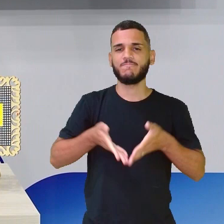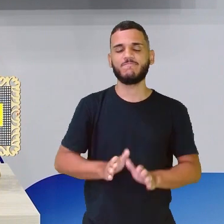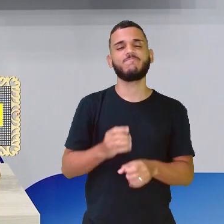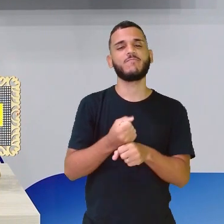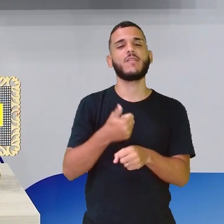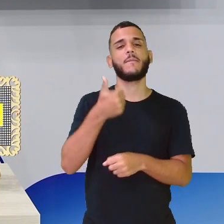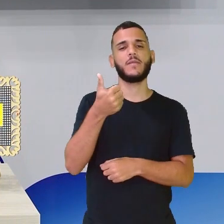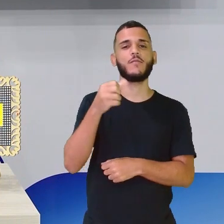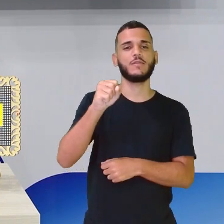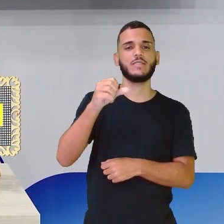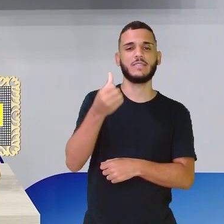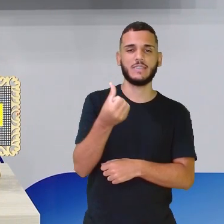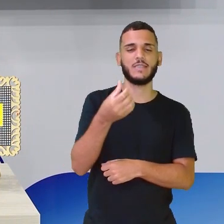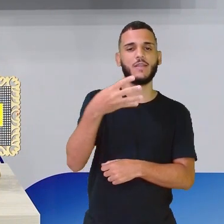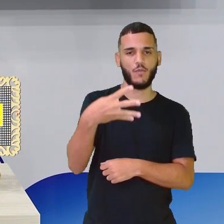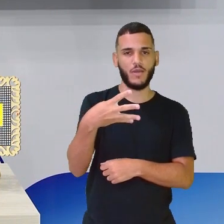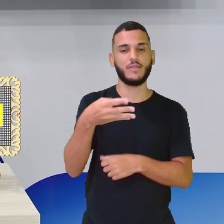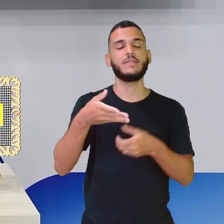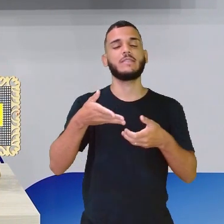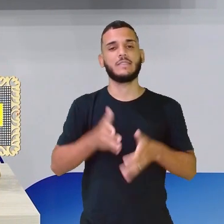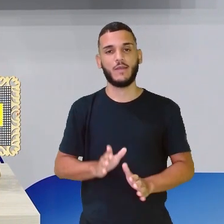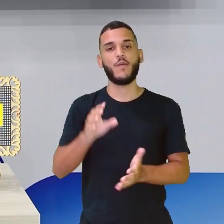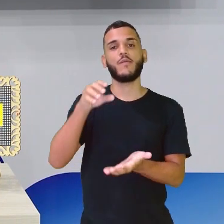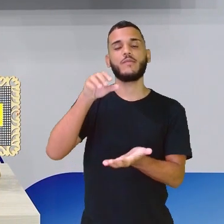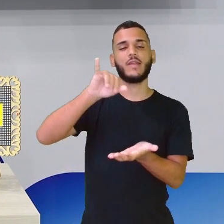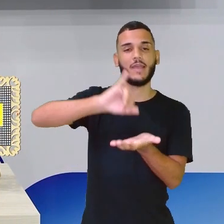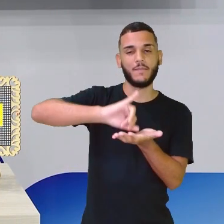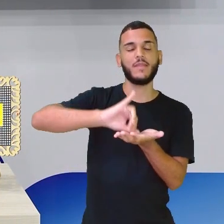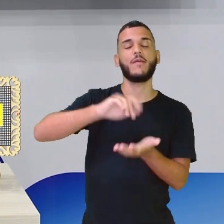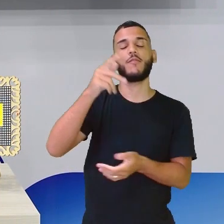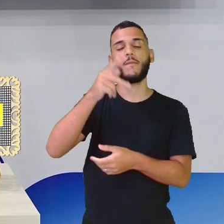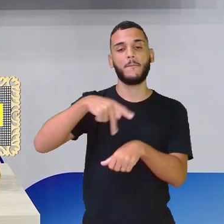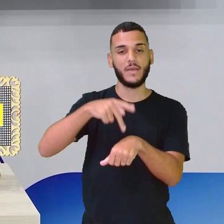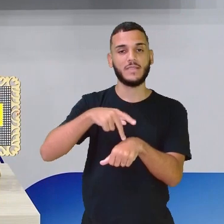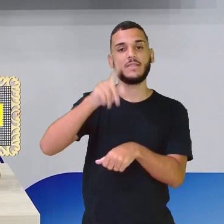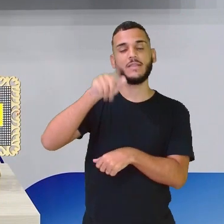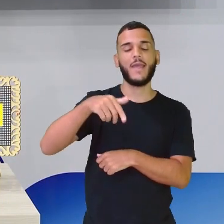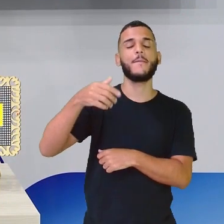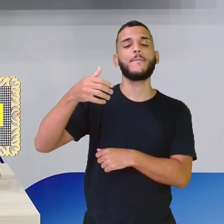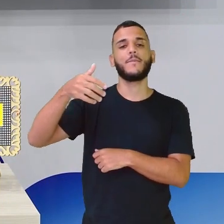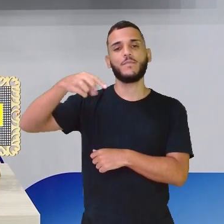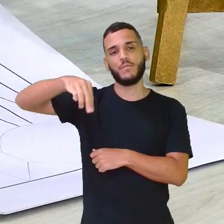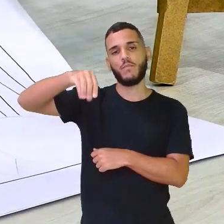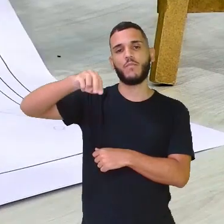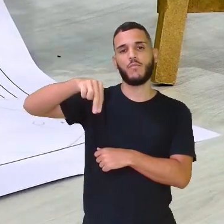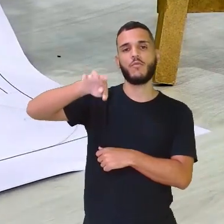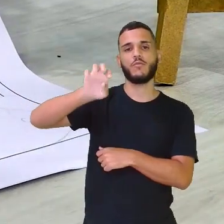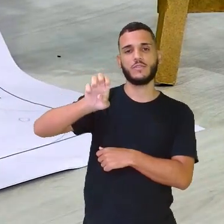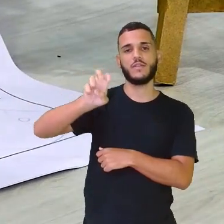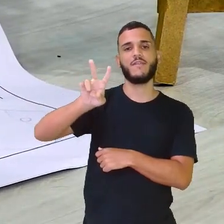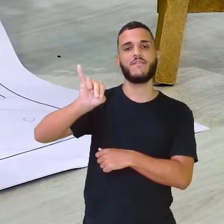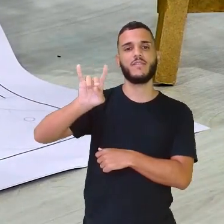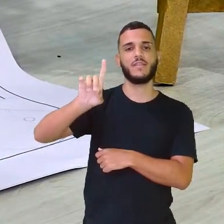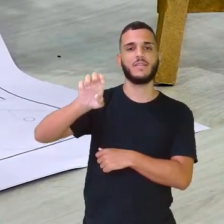1874 na capital do país, que é Montevidéu. Olha só, eu já risquei aqui a minha